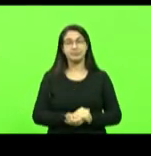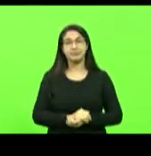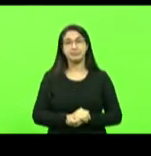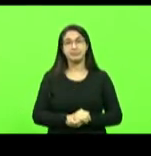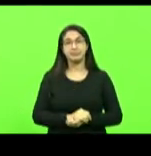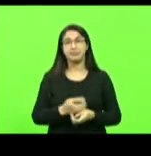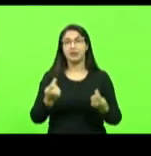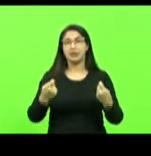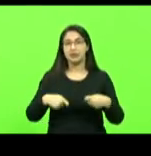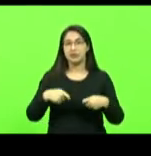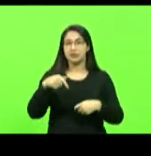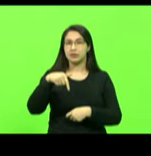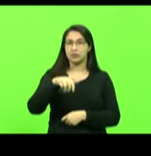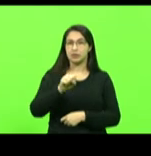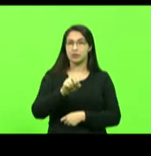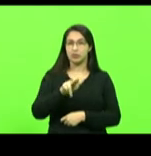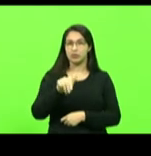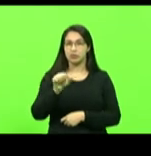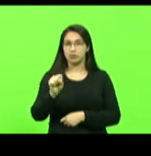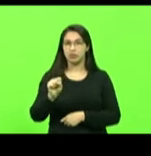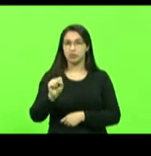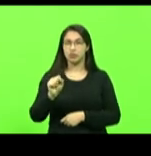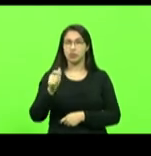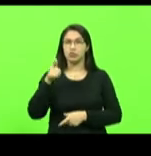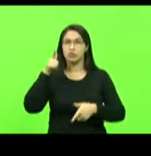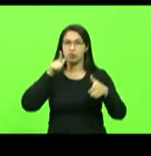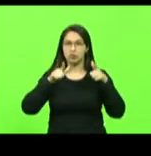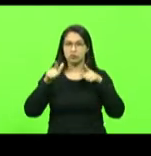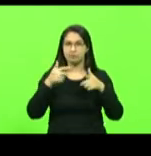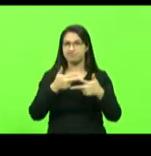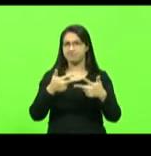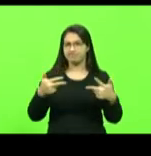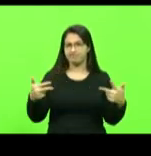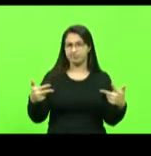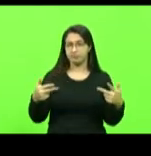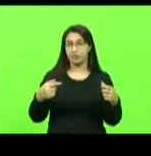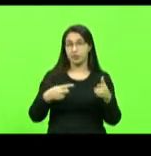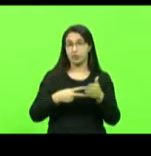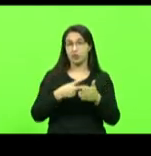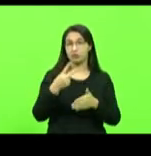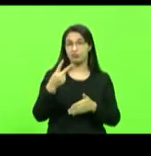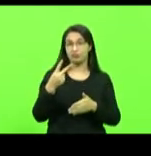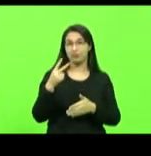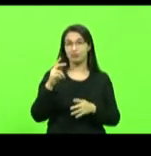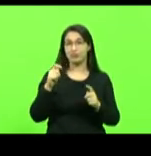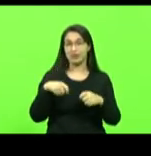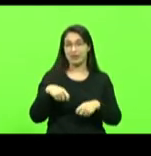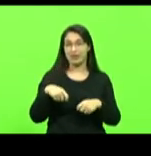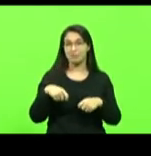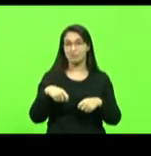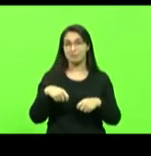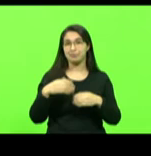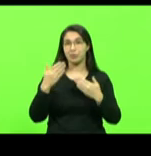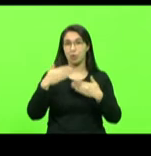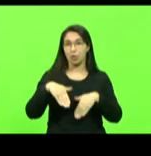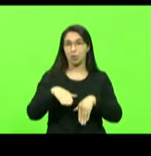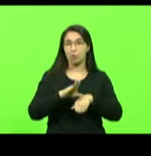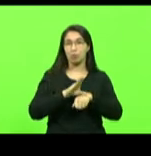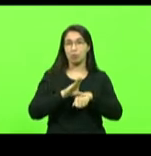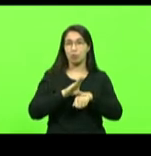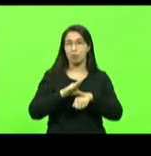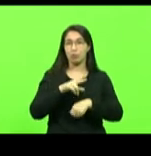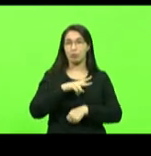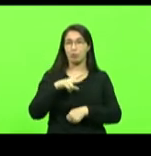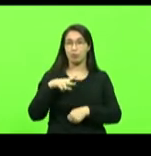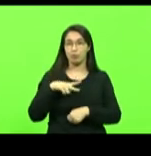SUAS em Santa Catarina avance, e lembrar a urgência de duas soluções, o concurso público e a incorporação de um sistema de informação